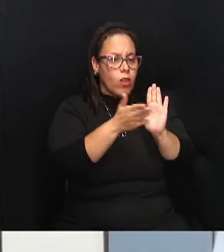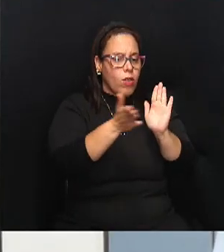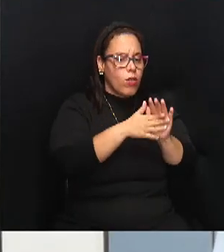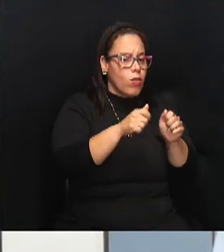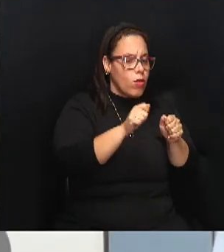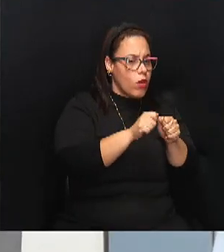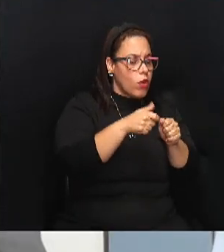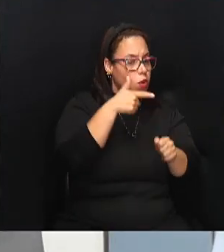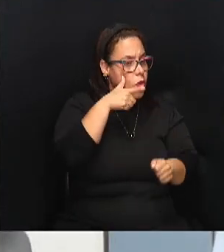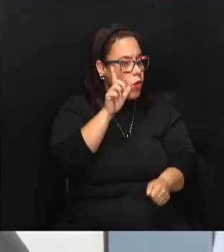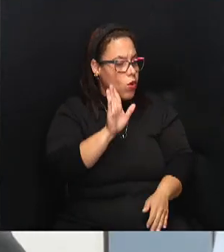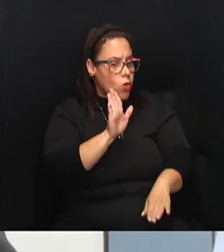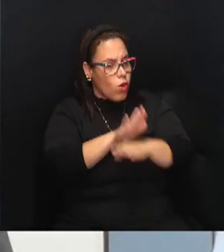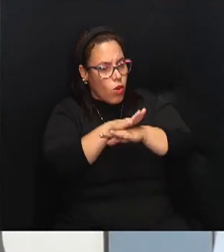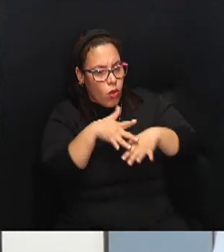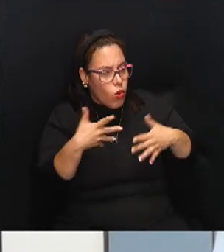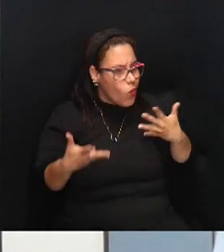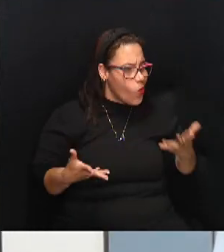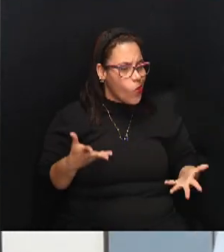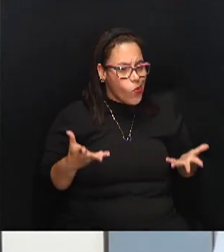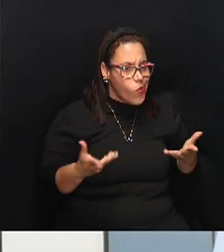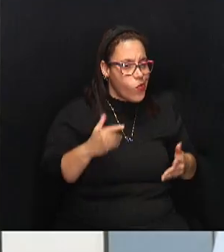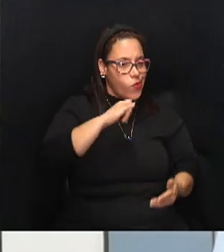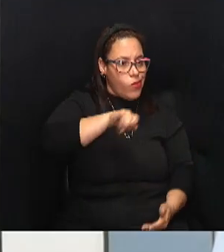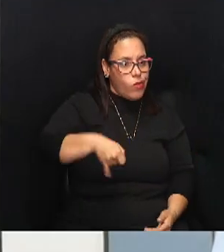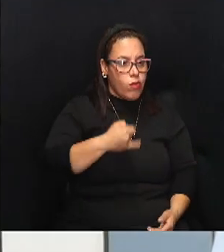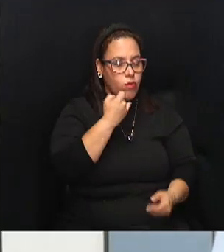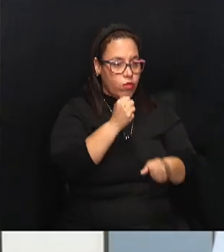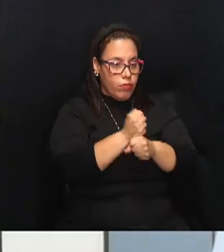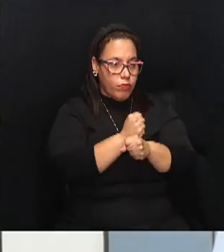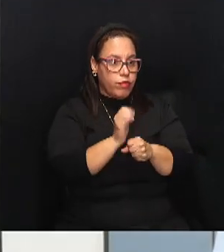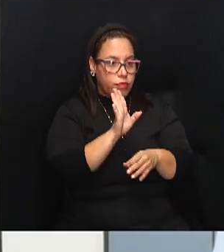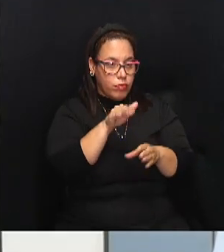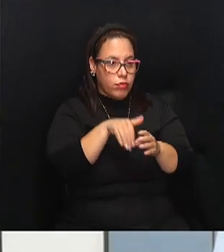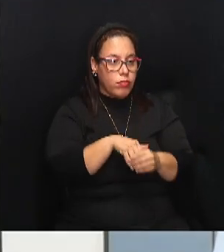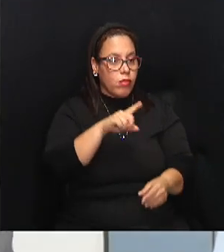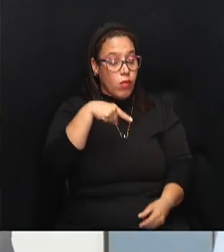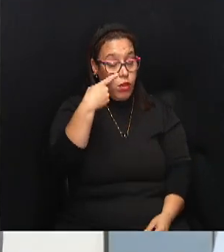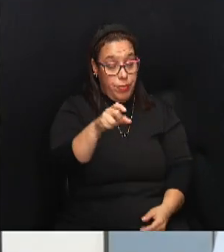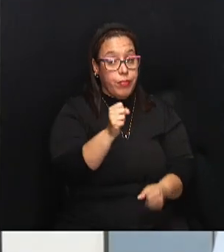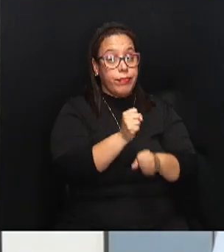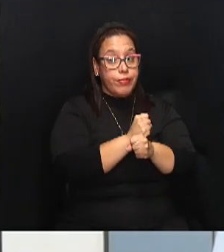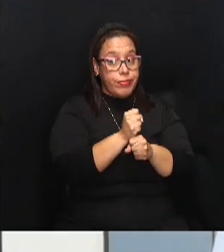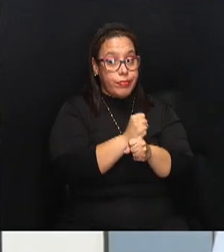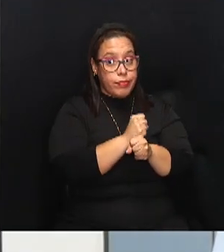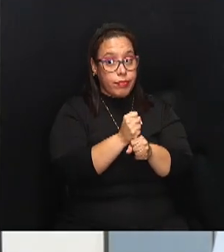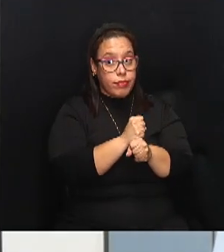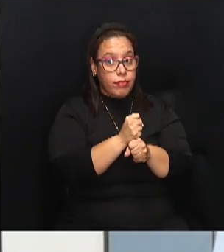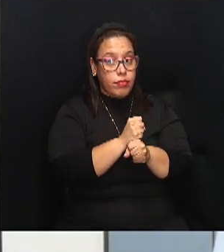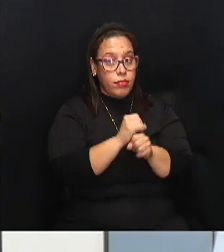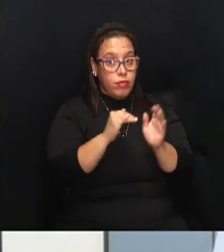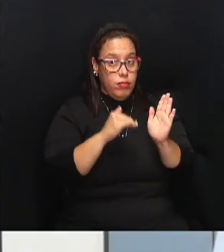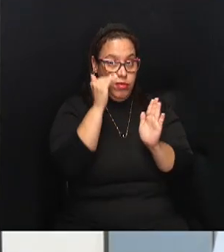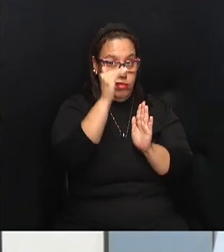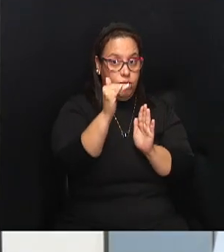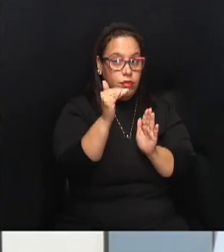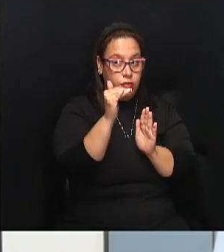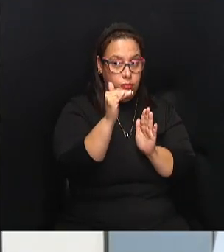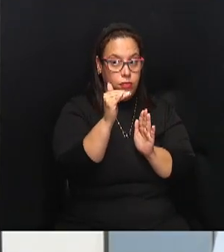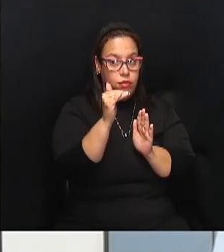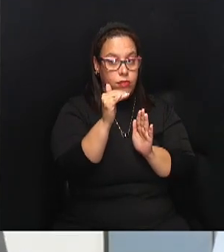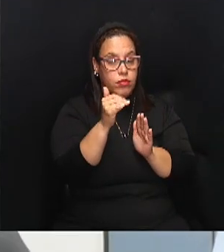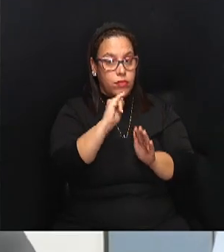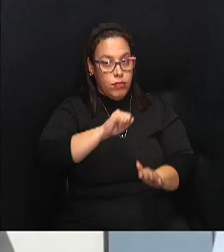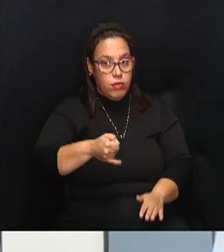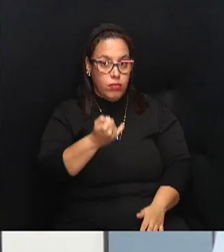senhor consegue ajudar e tal, e aproveitar o ano eleitoral aí, que é o próximo ano, né, no majoritário, e